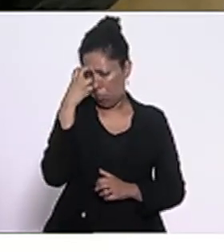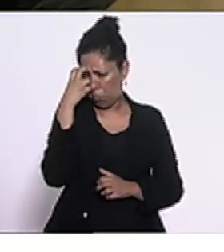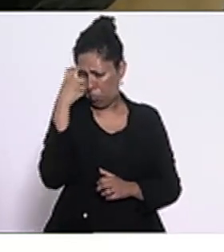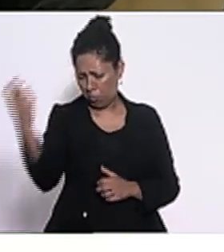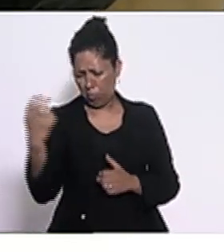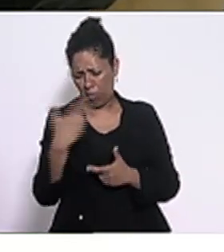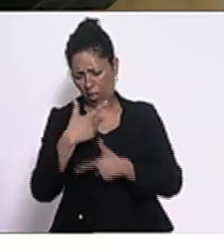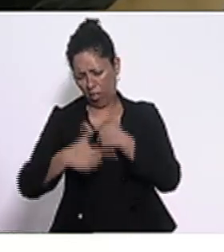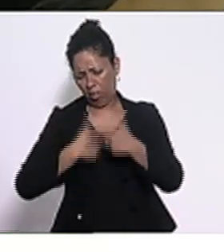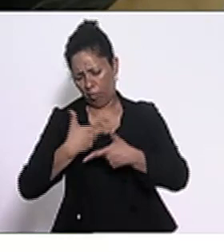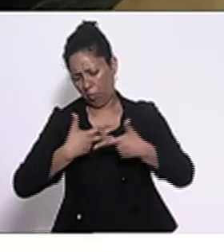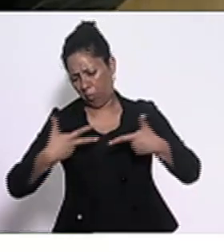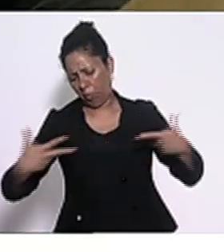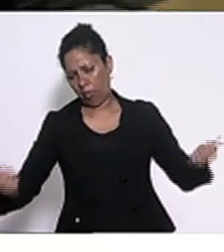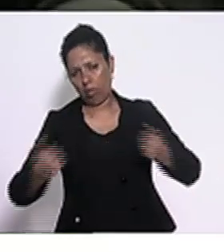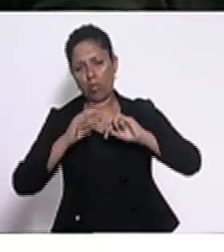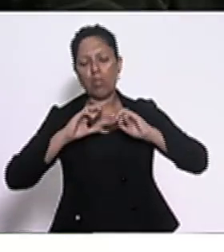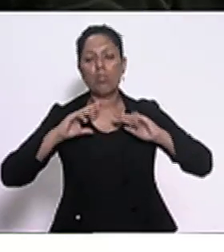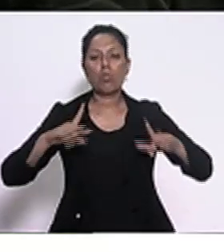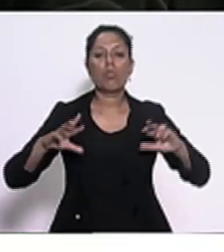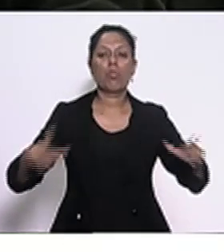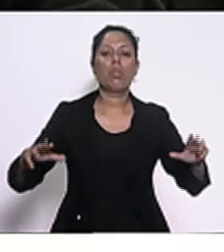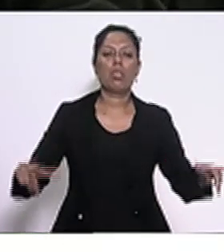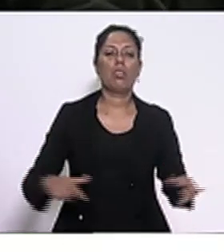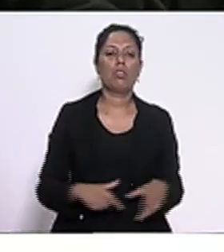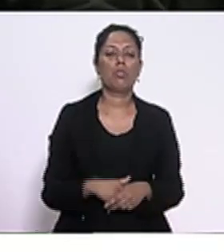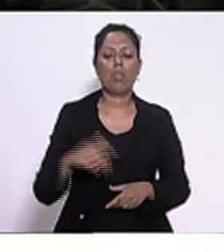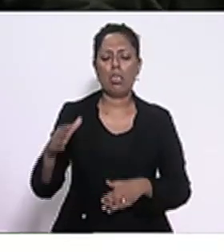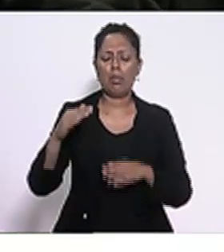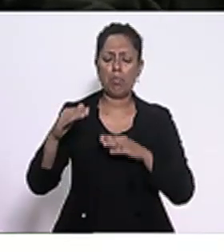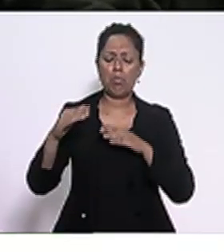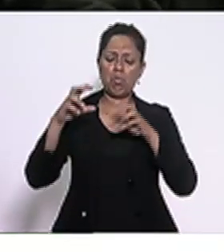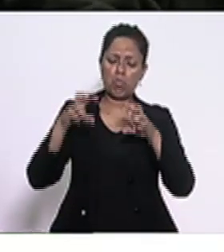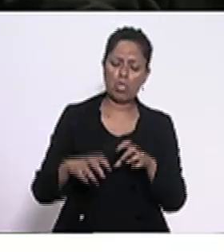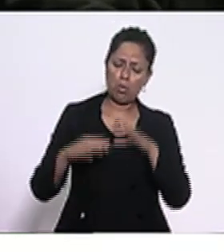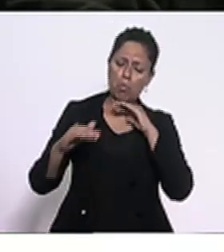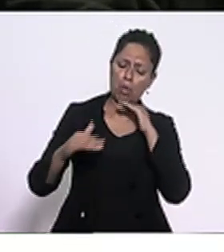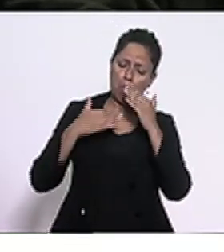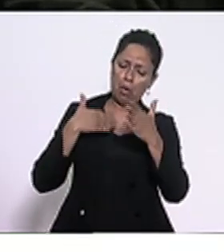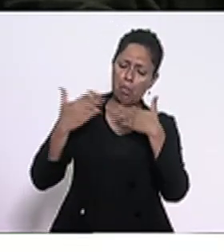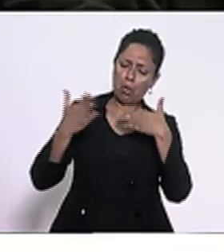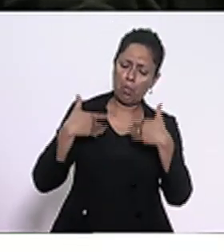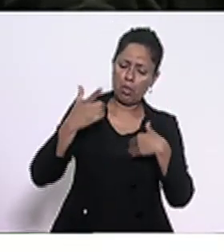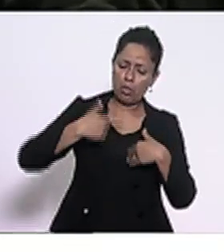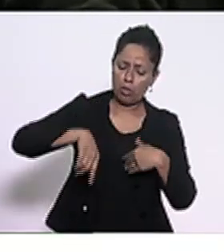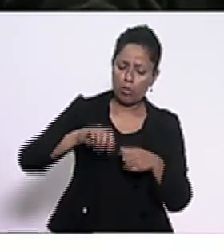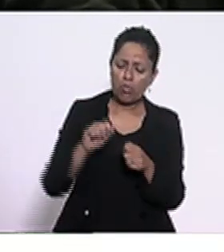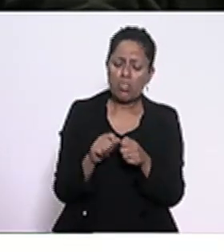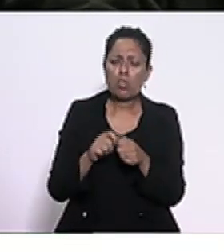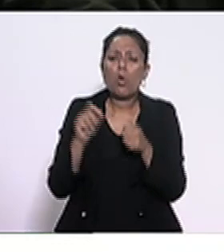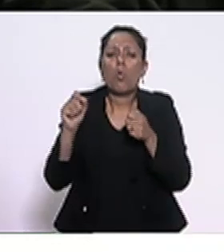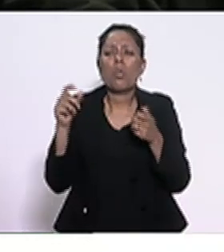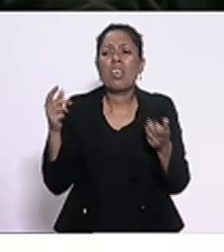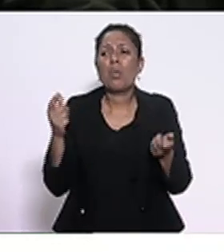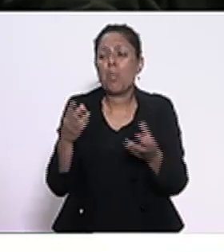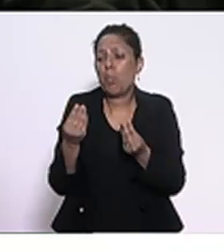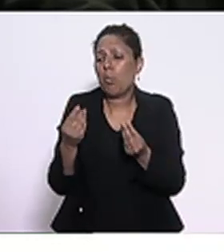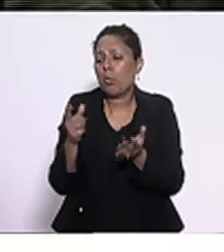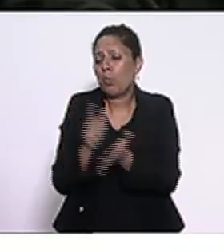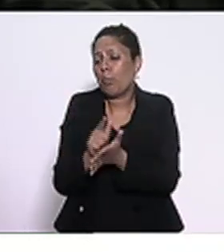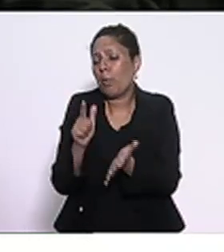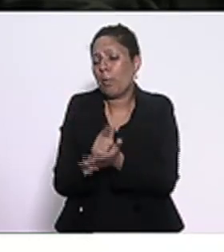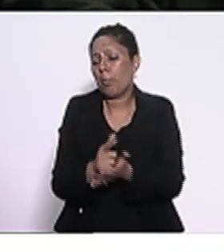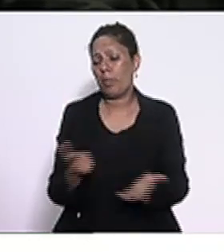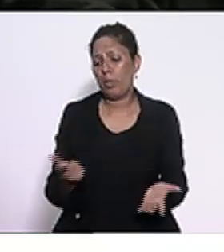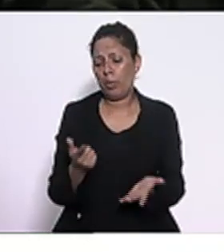tinha muita experiência de serviço público, conversou com a gente, olha, o que eu posso fazer? Estou cheio de papel aqui,